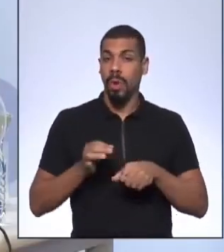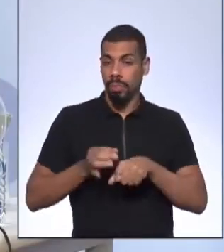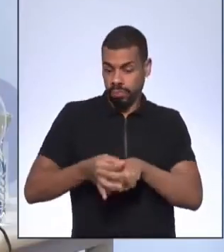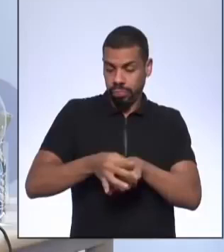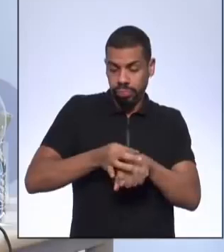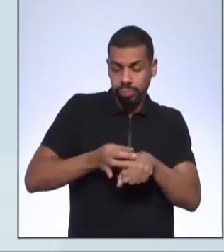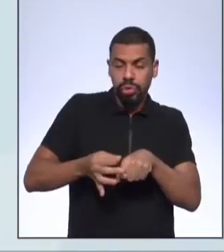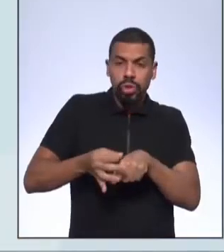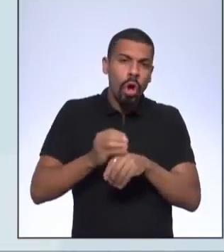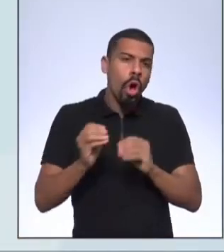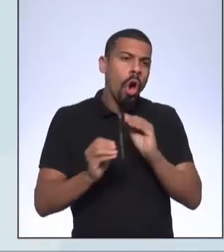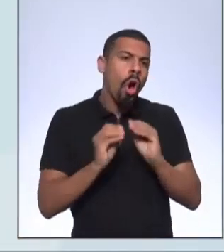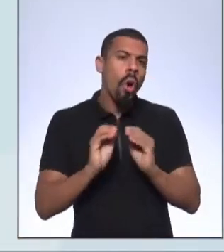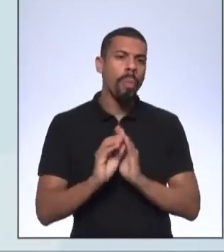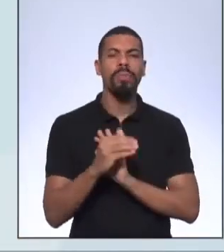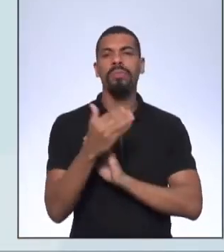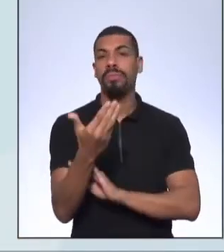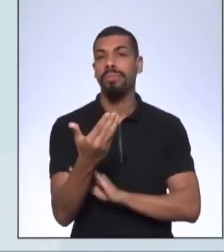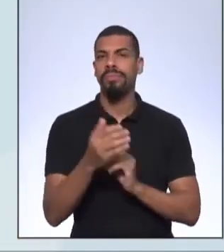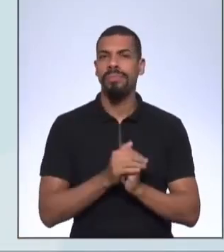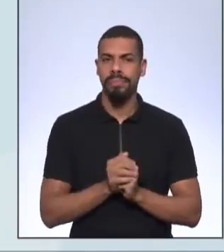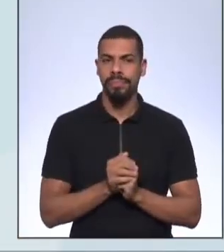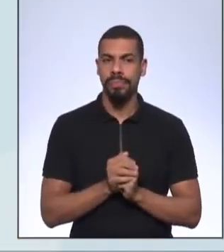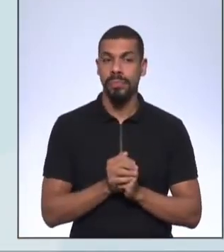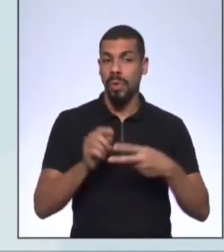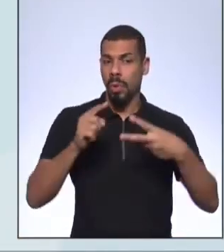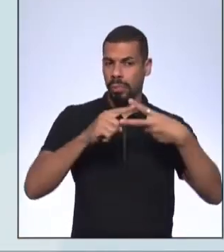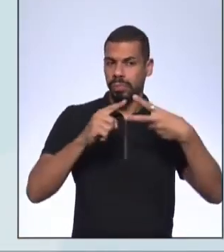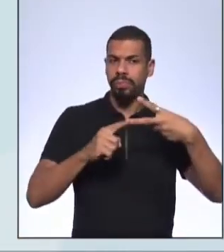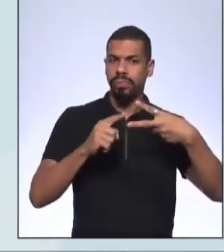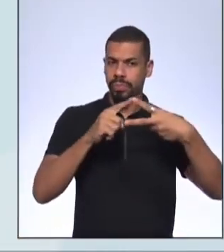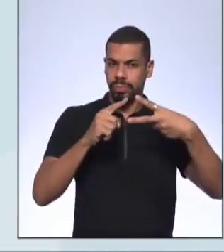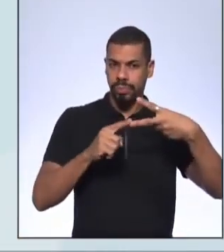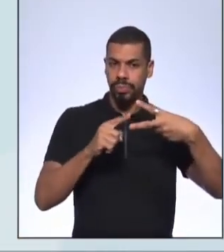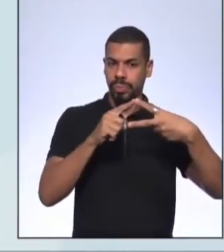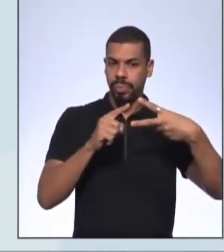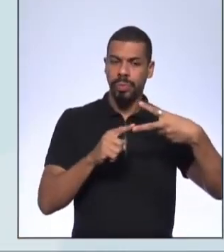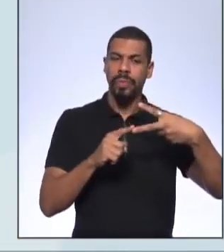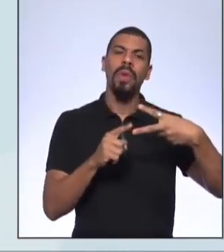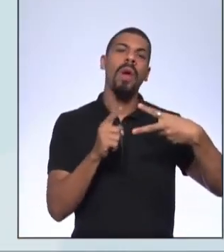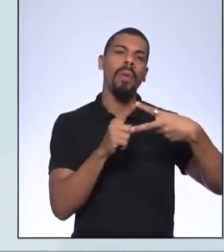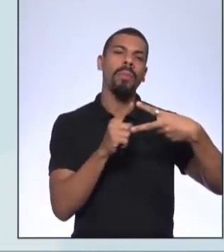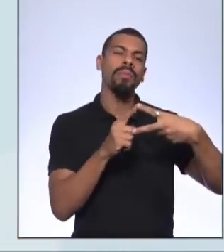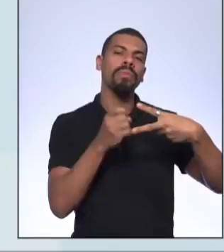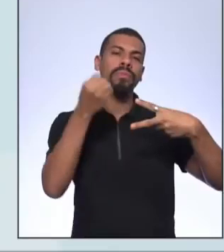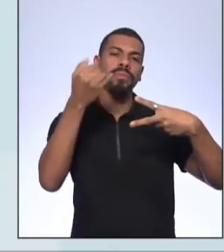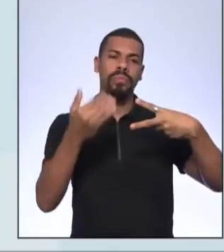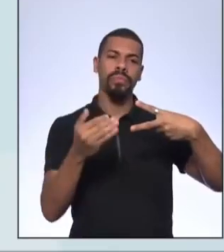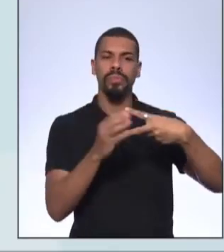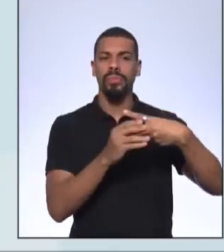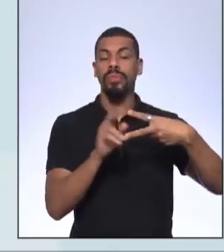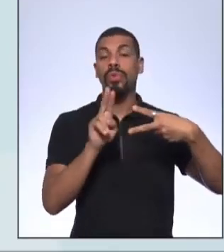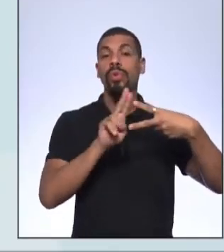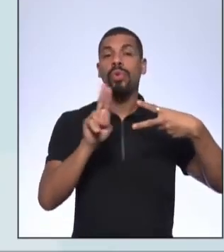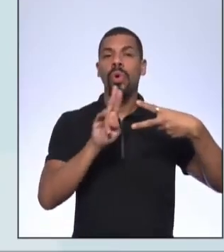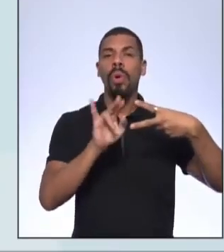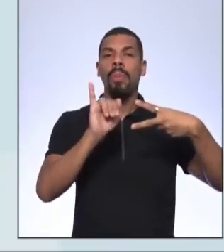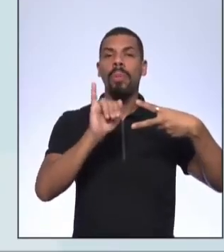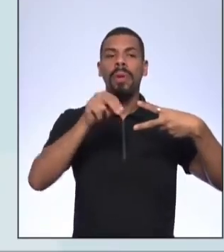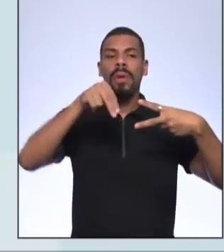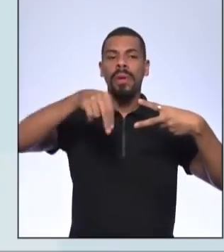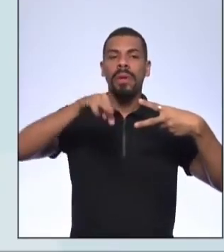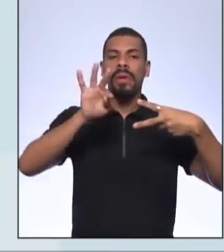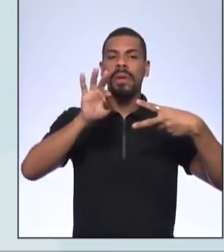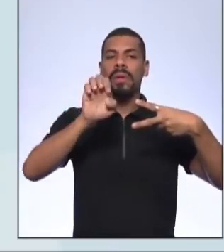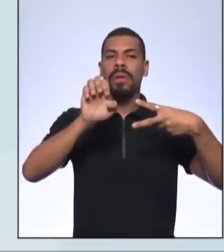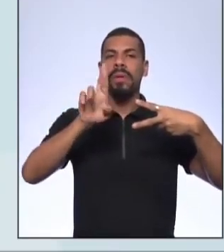né, ele é composto por duas fases. Tá? O ciclo celular é composto por uma fase que eu chamo de intérfase. Tá?